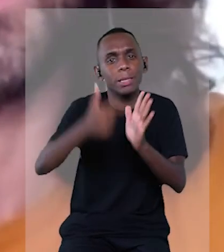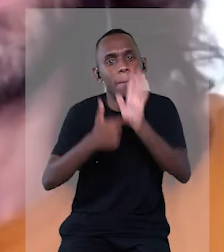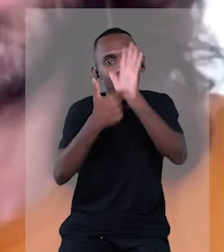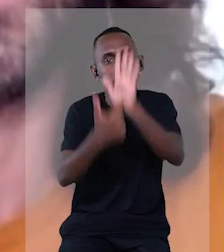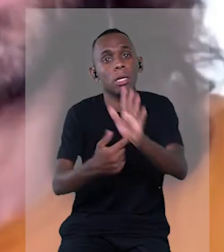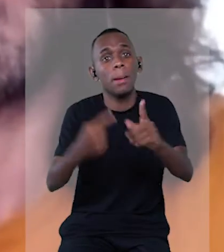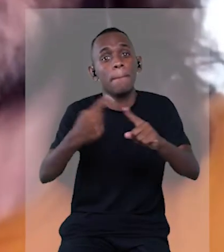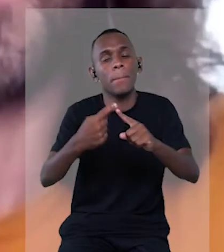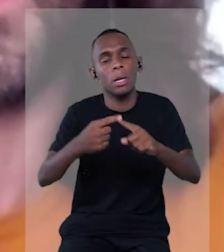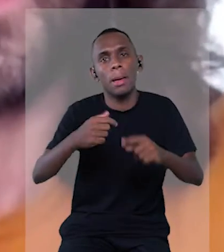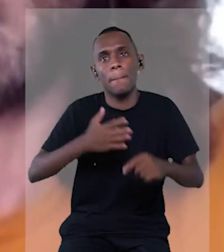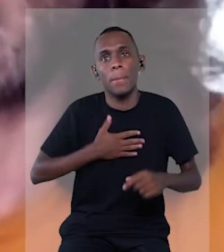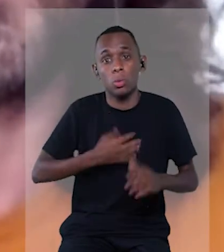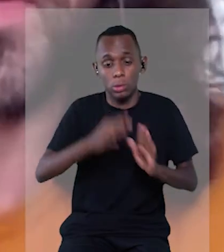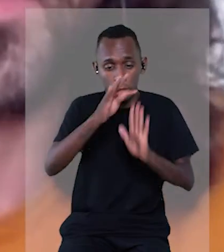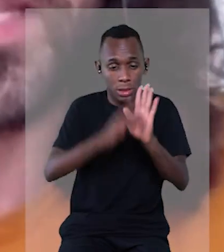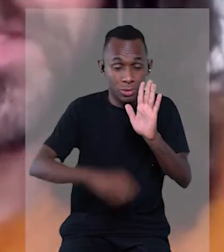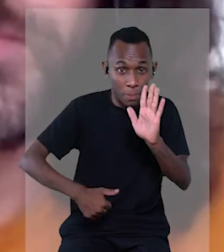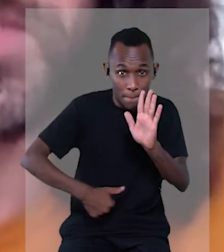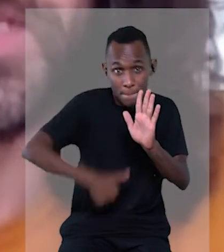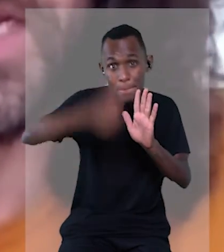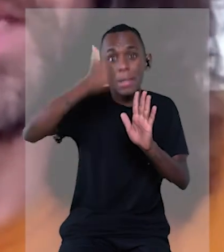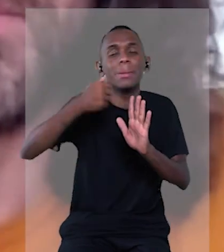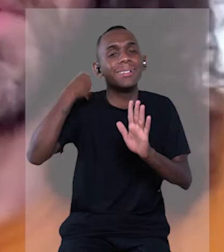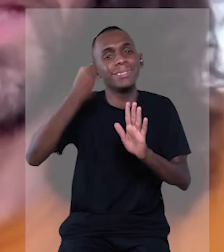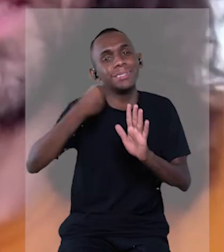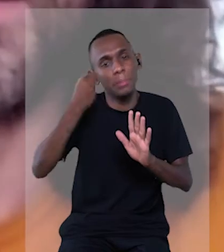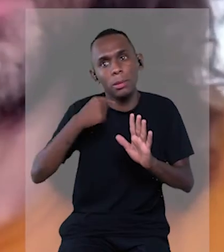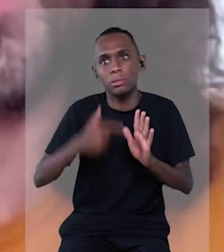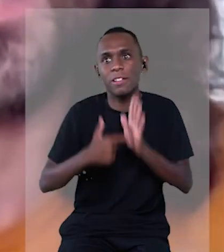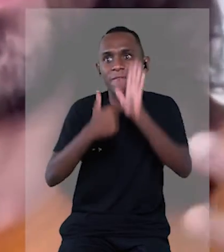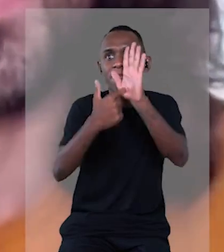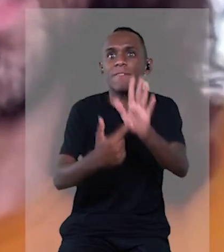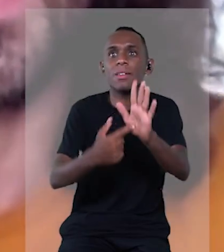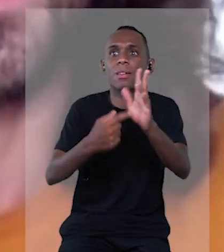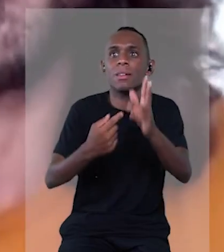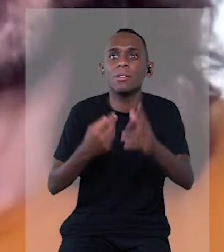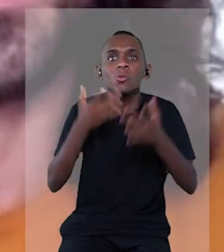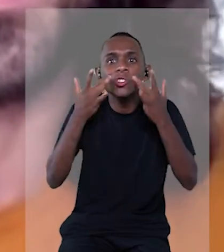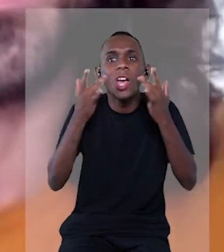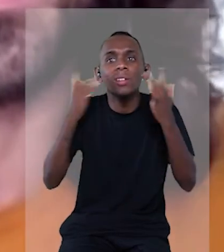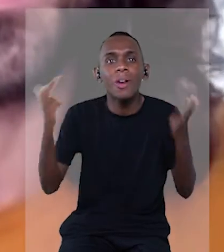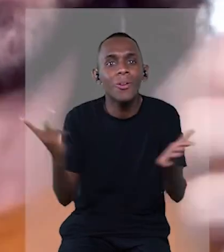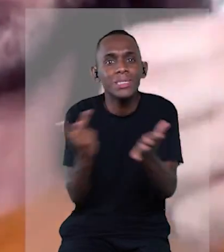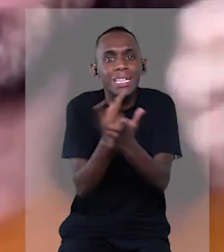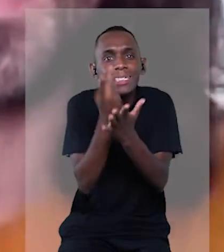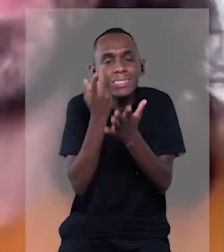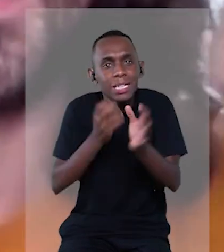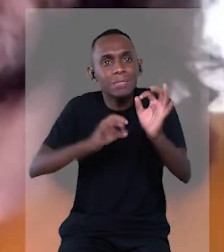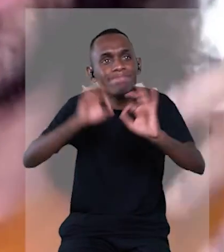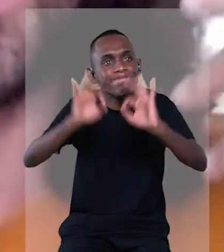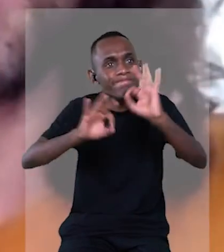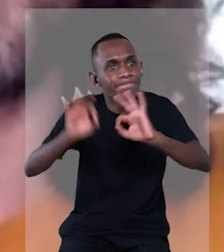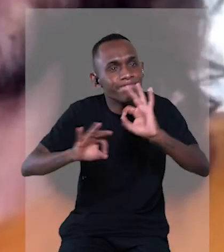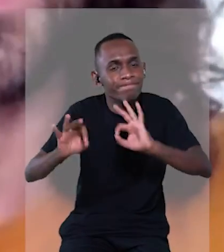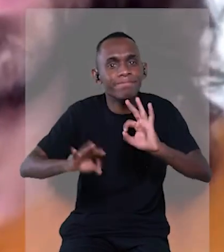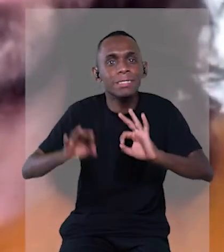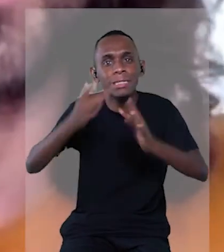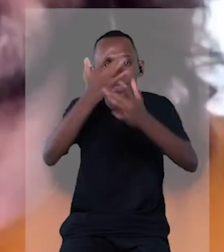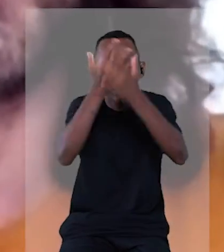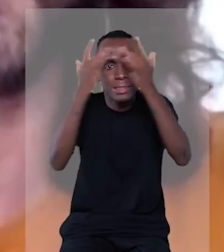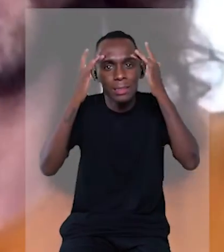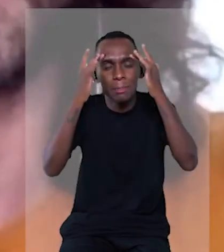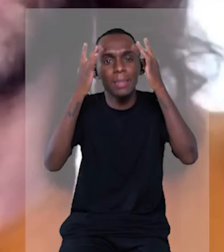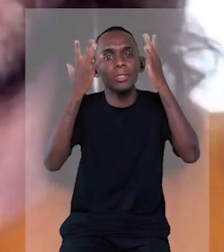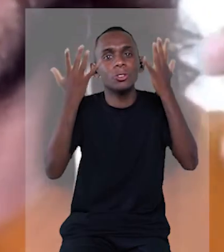estreia, porque foi meu primeiro texto para o teatro, né? E quando você vê ali o texto, né, que o texto